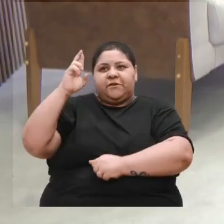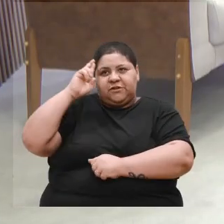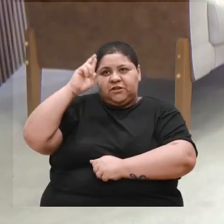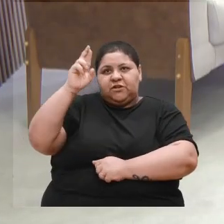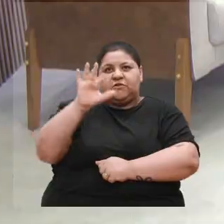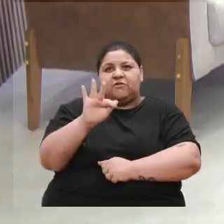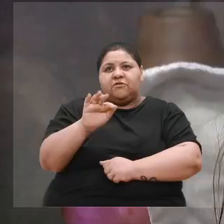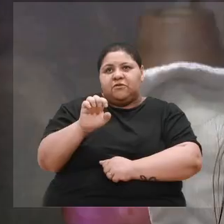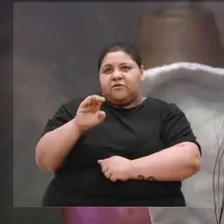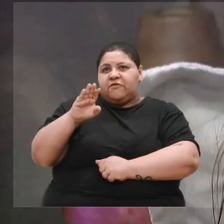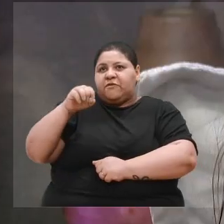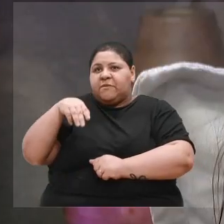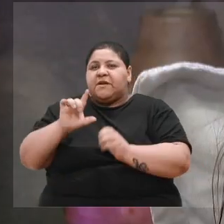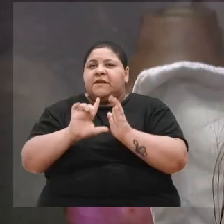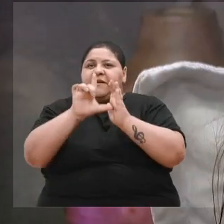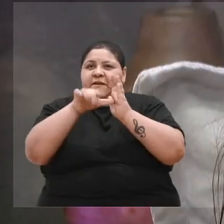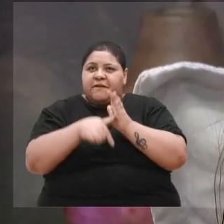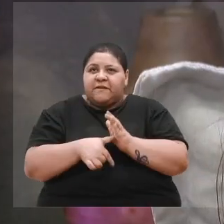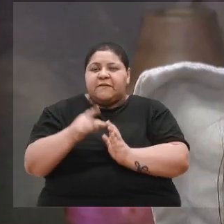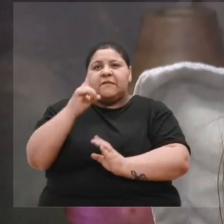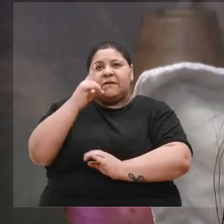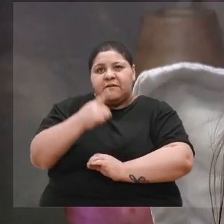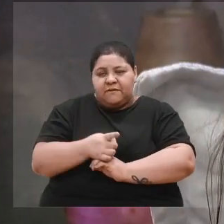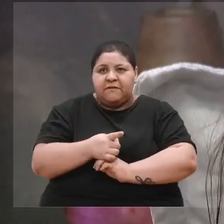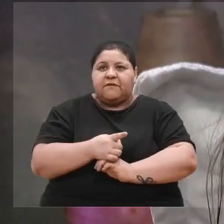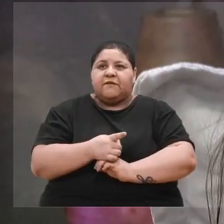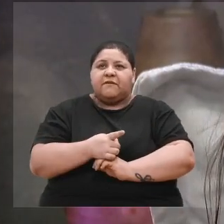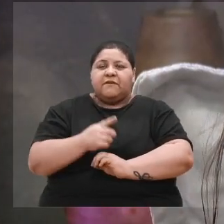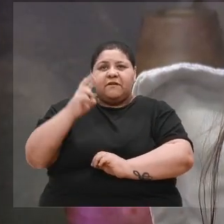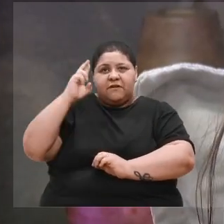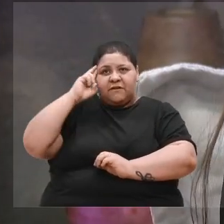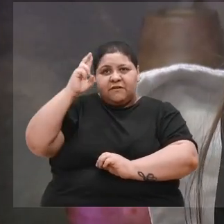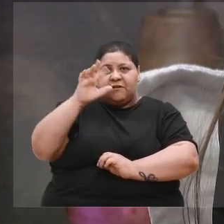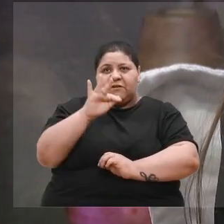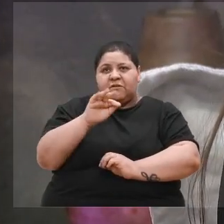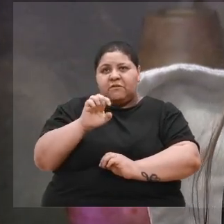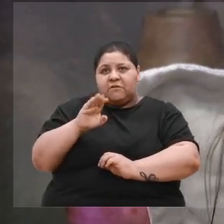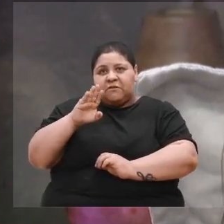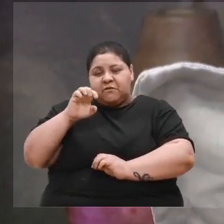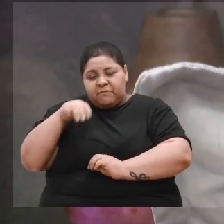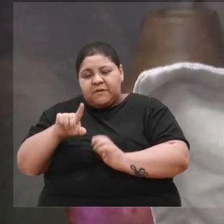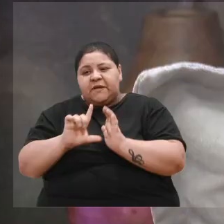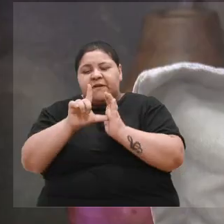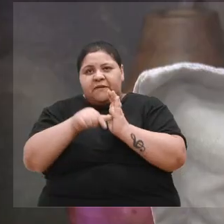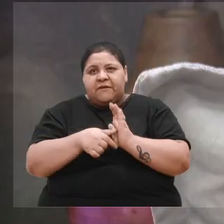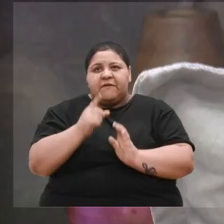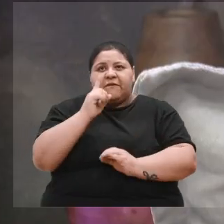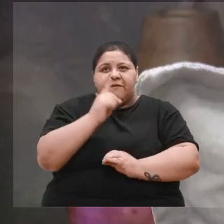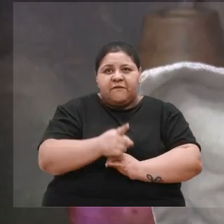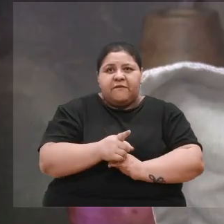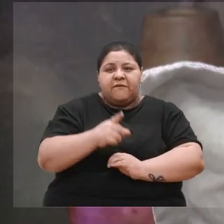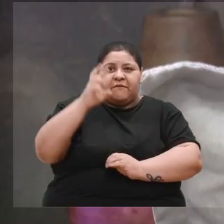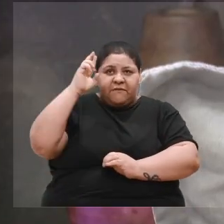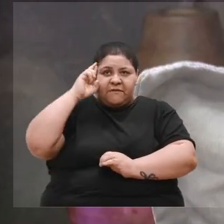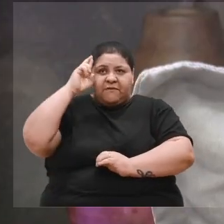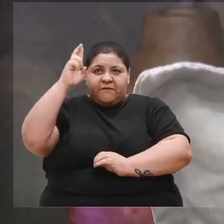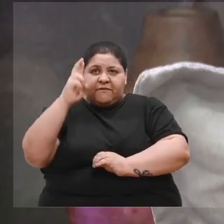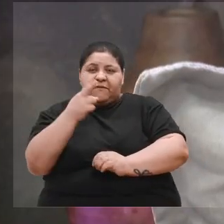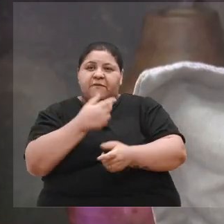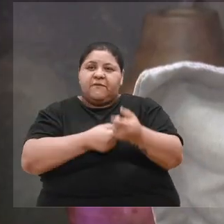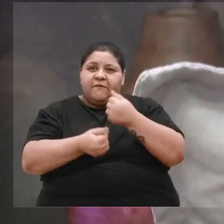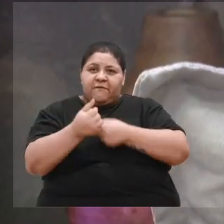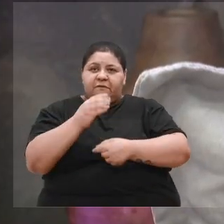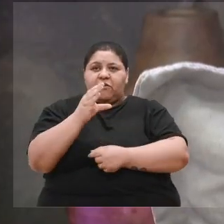FEBEM. Isso pós-mandato, né? Conselheira tutelar, diretora da FEBEM pós-mandato e diretora executiva da